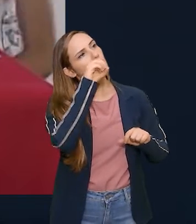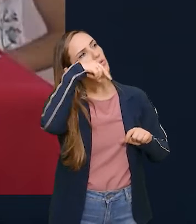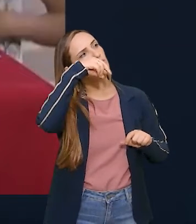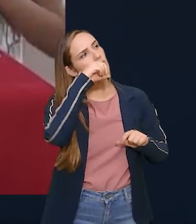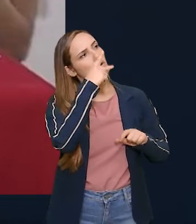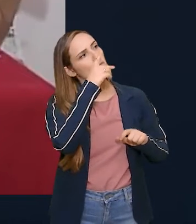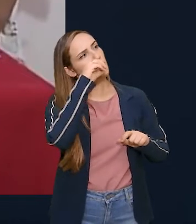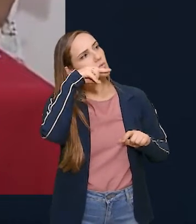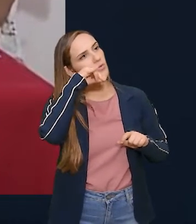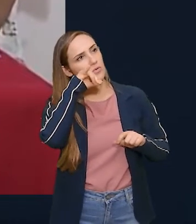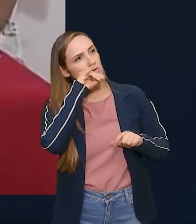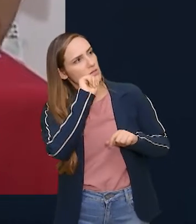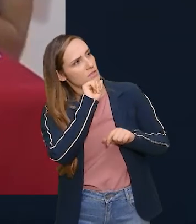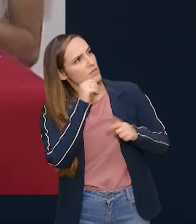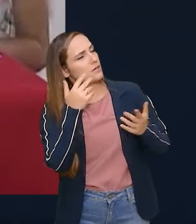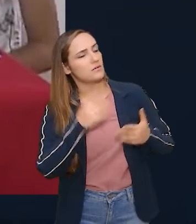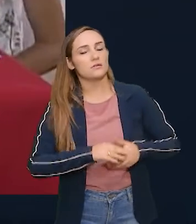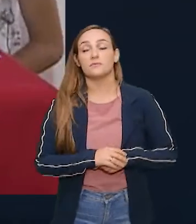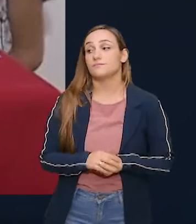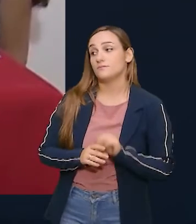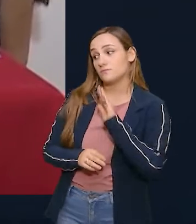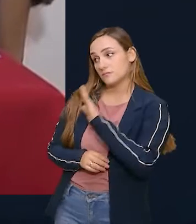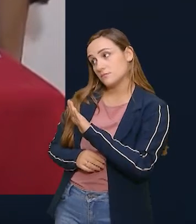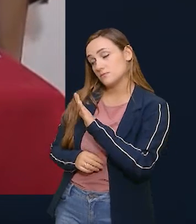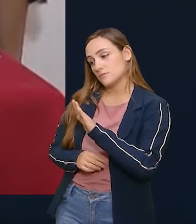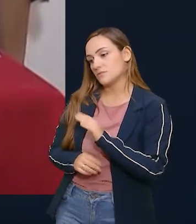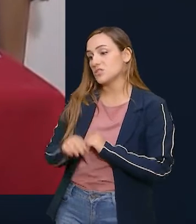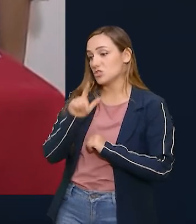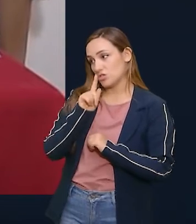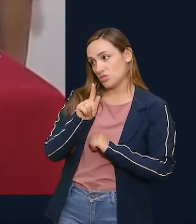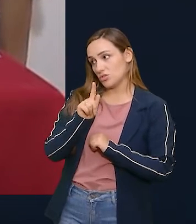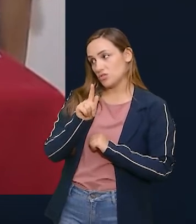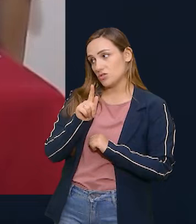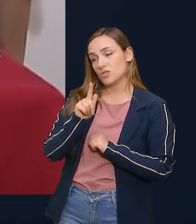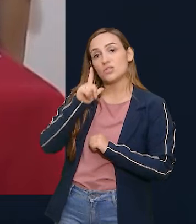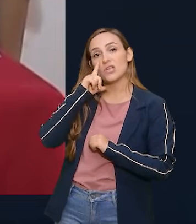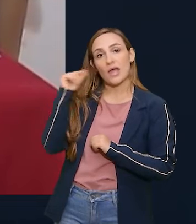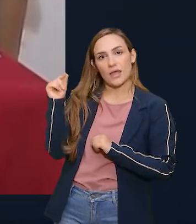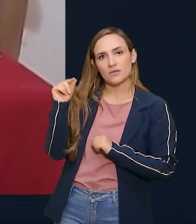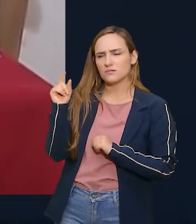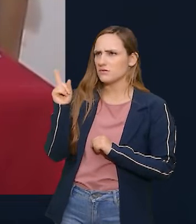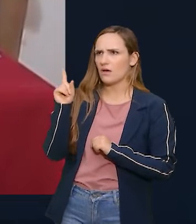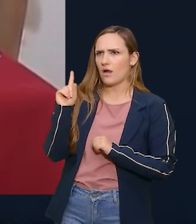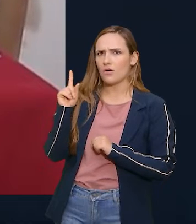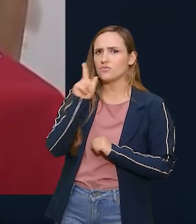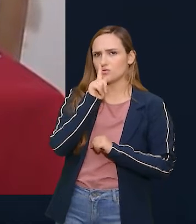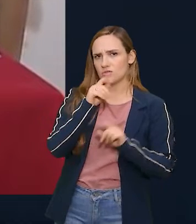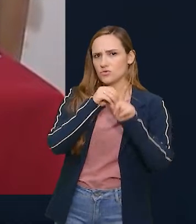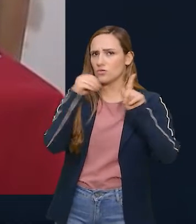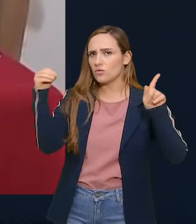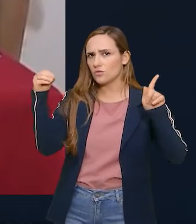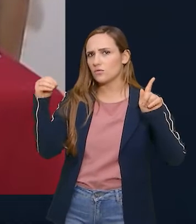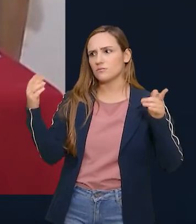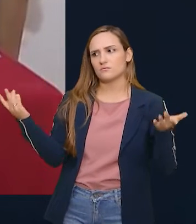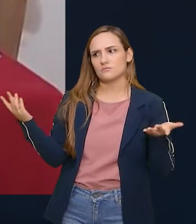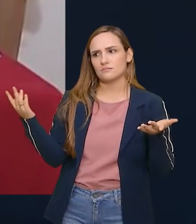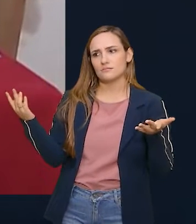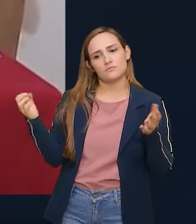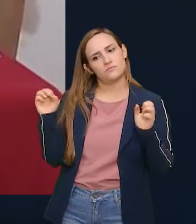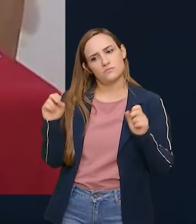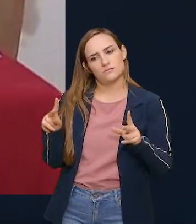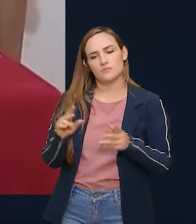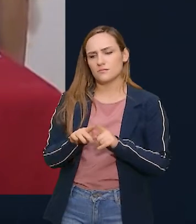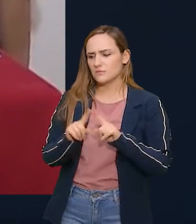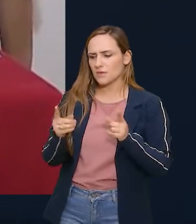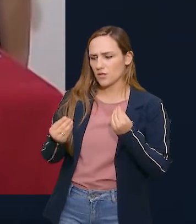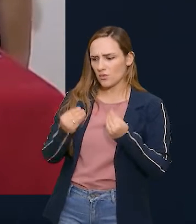hidroponia? Aí, quando eu comecei a mostrar para ela as letras, aí eu falei: Mel, G de gato. Ela: não, mãe, G de Google. Aí